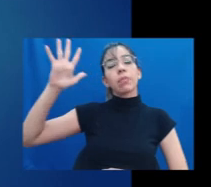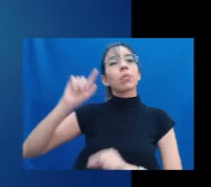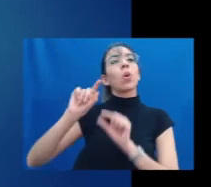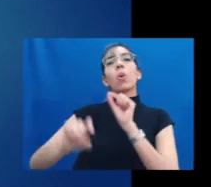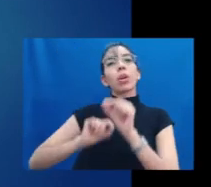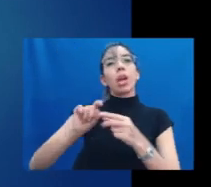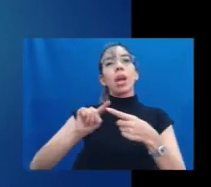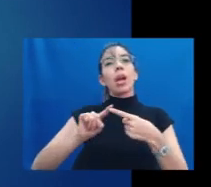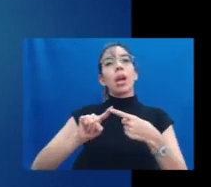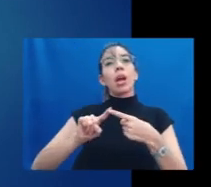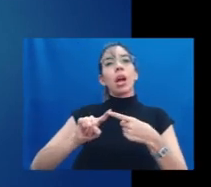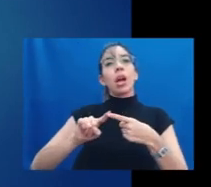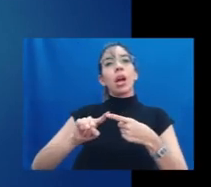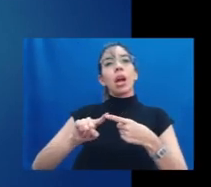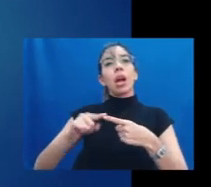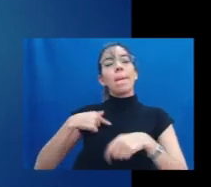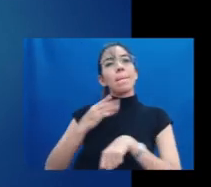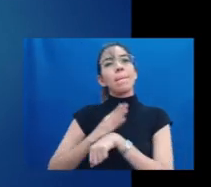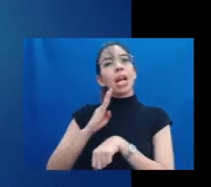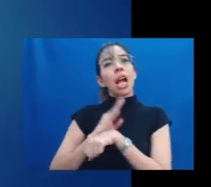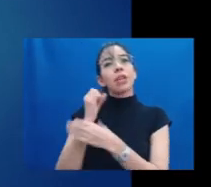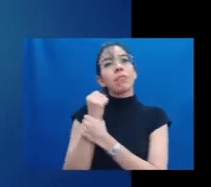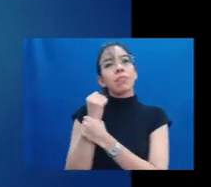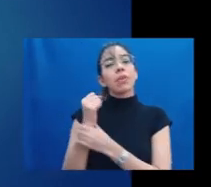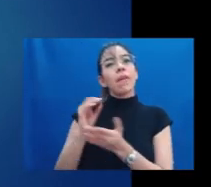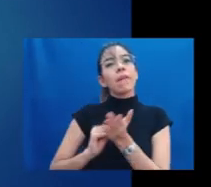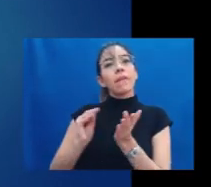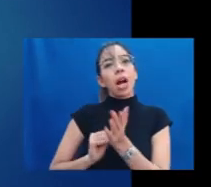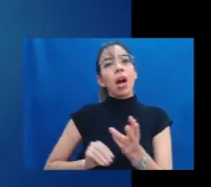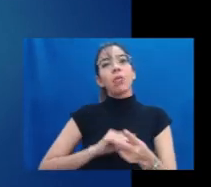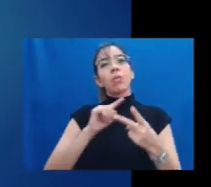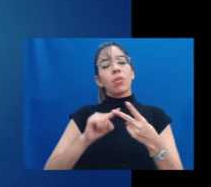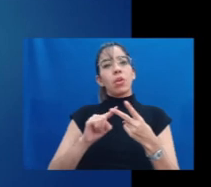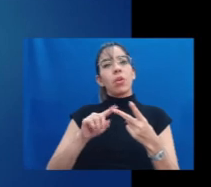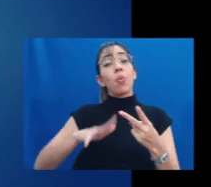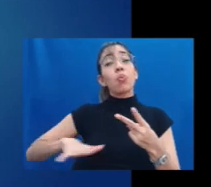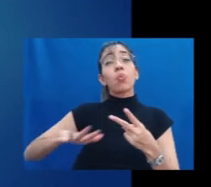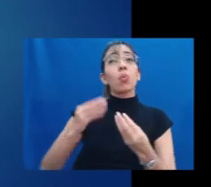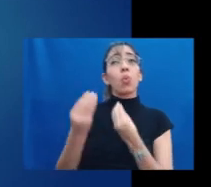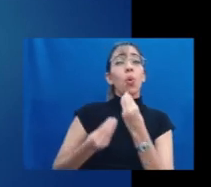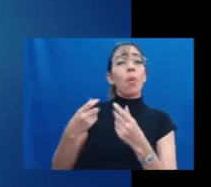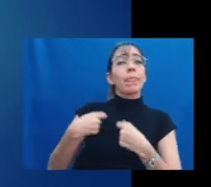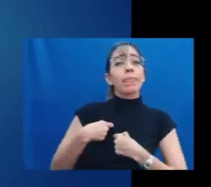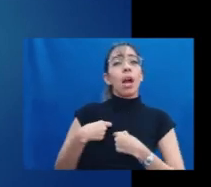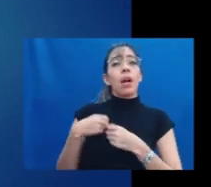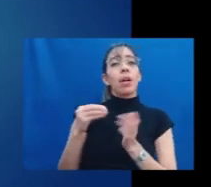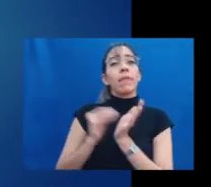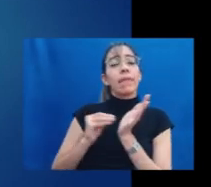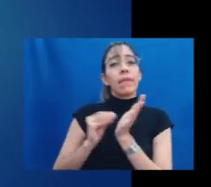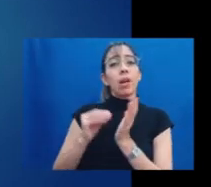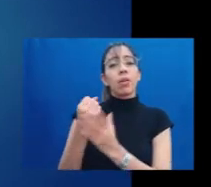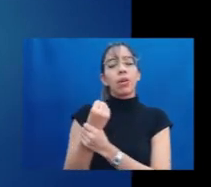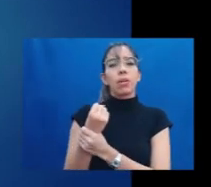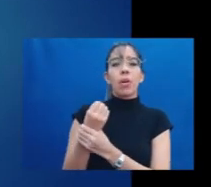tá? Atos inseguros, condições inseguras, reflitam sobre cada situação, vão pensar o que pode ser melhorado, né? O